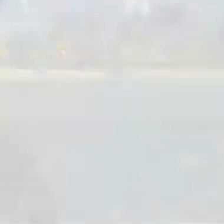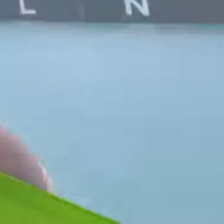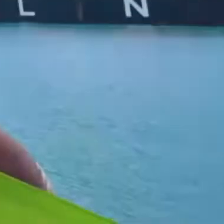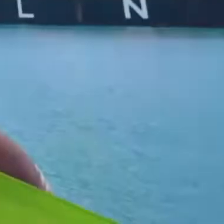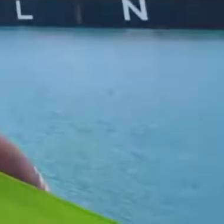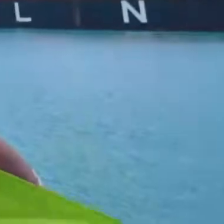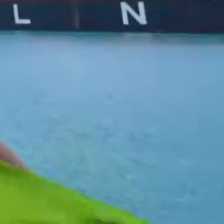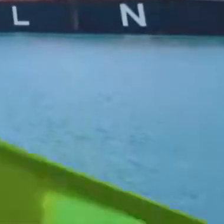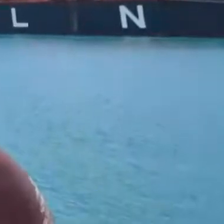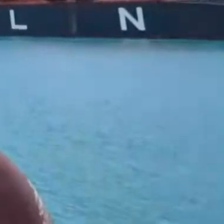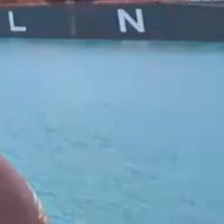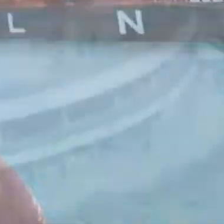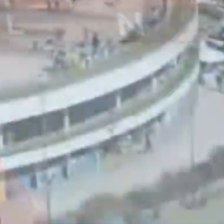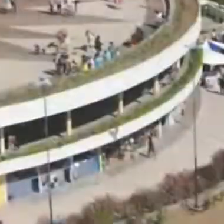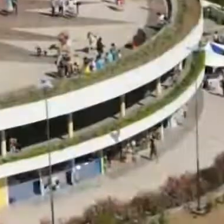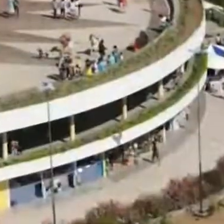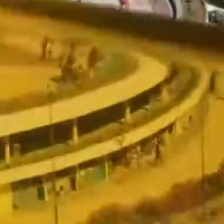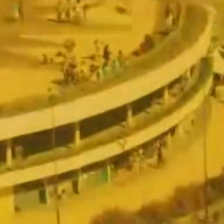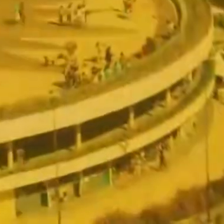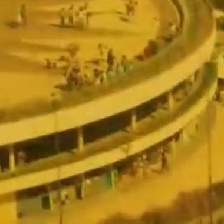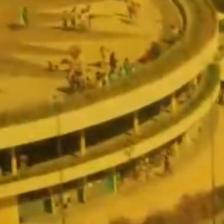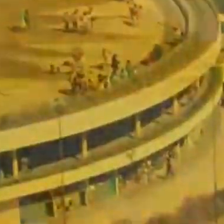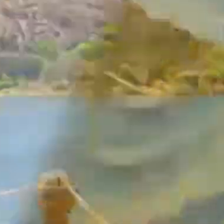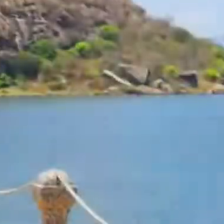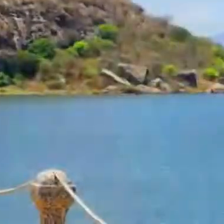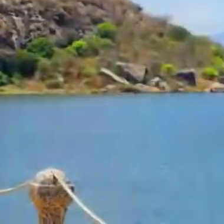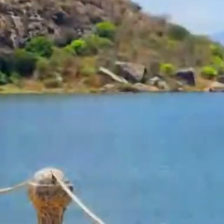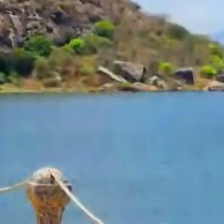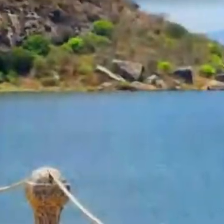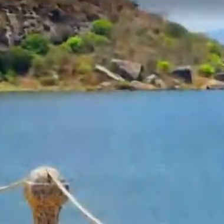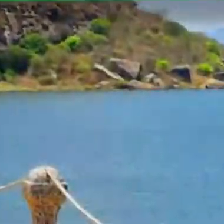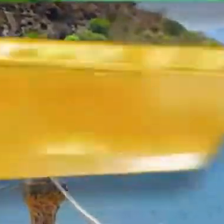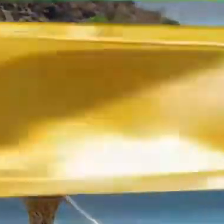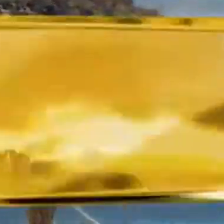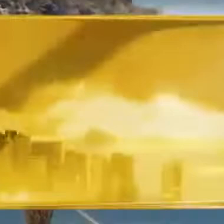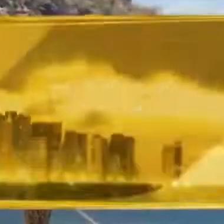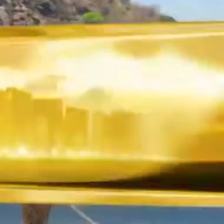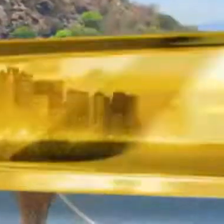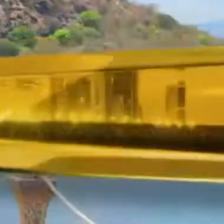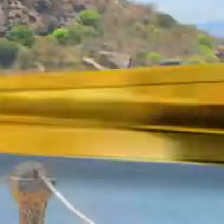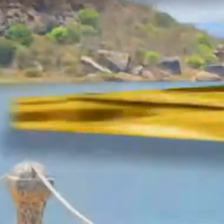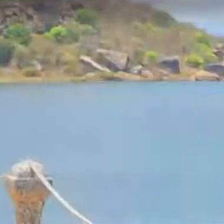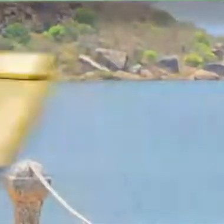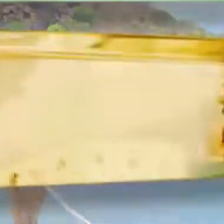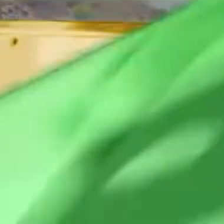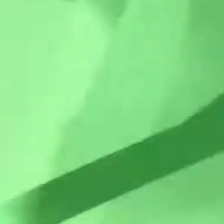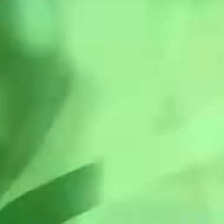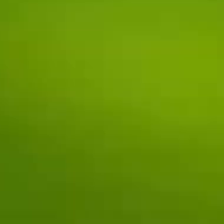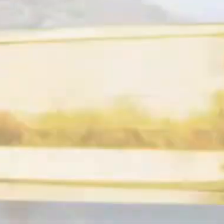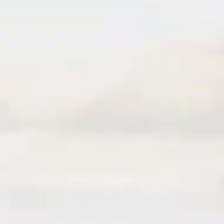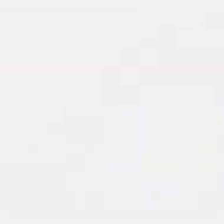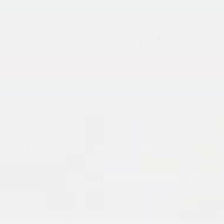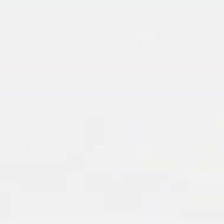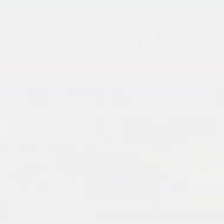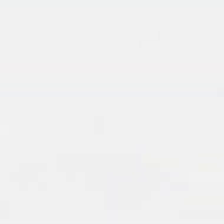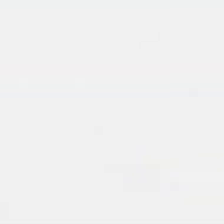Nossa marca é mudar para você se ver melhor aqui na TV